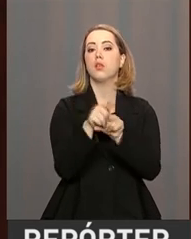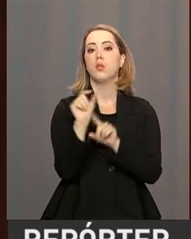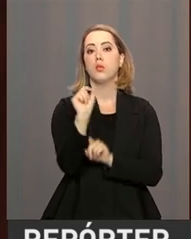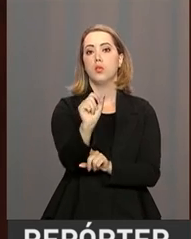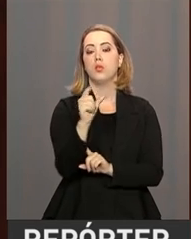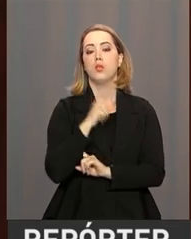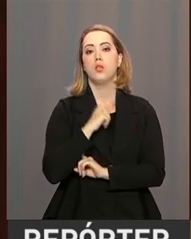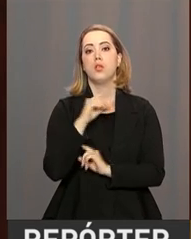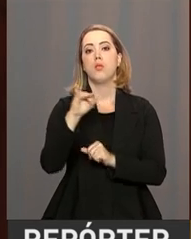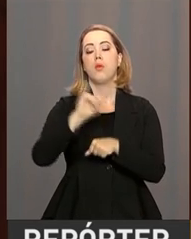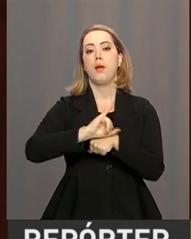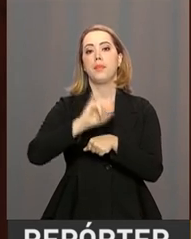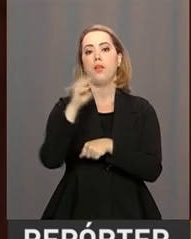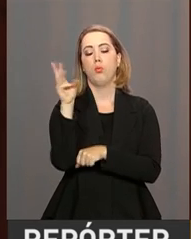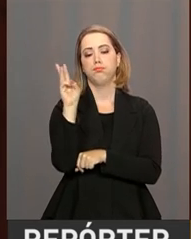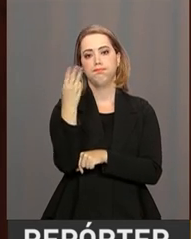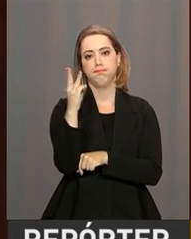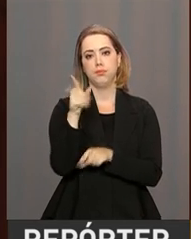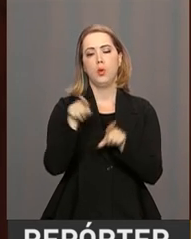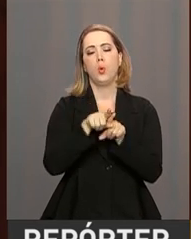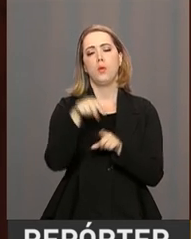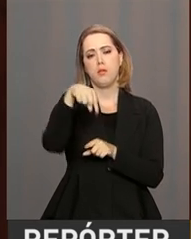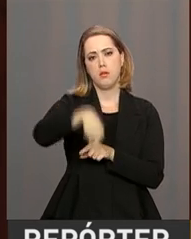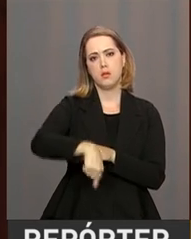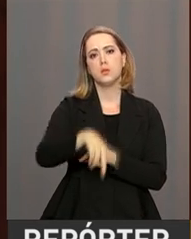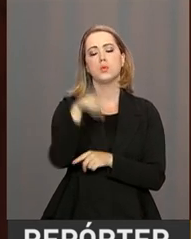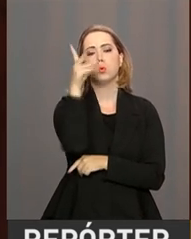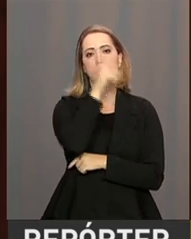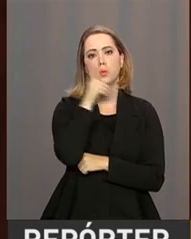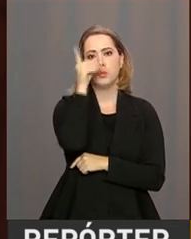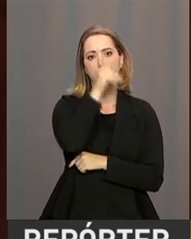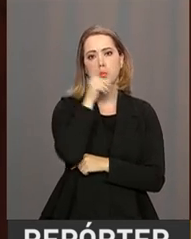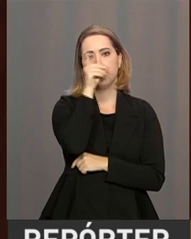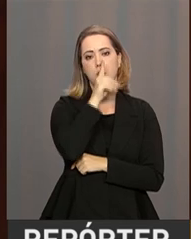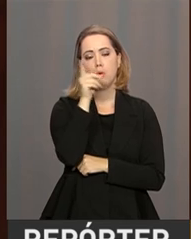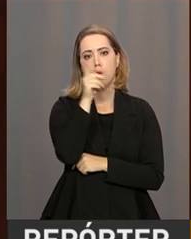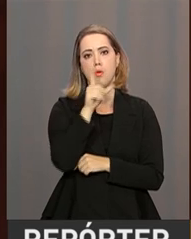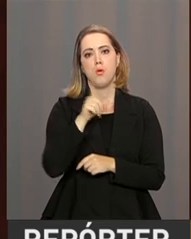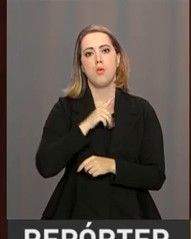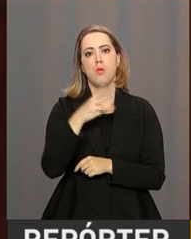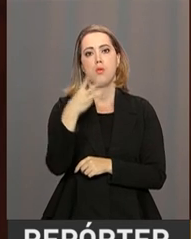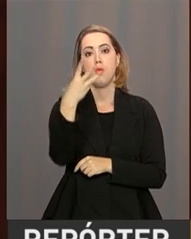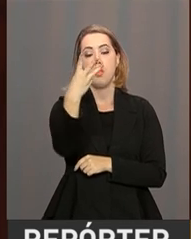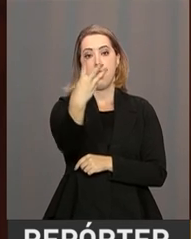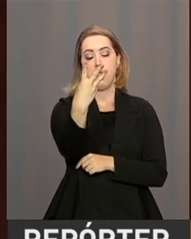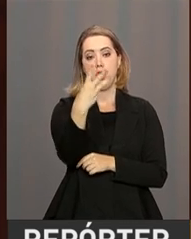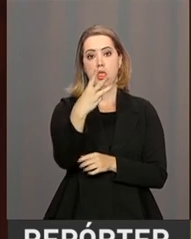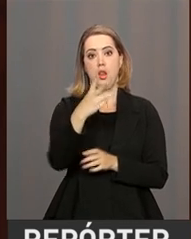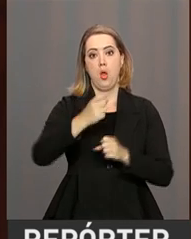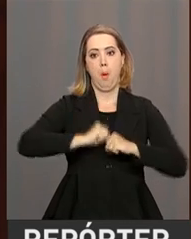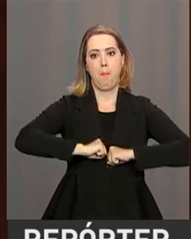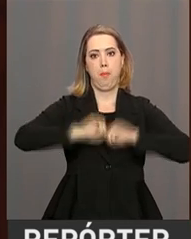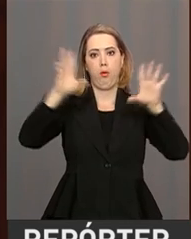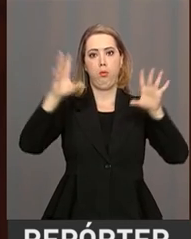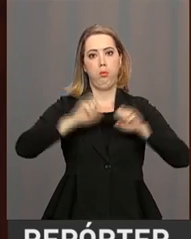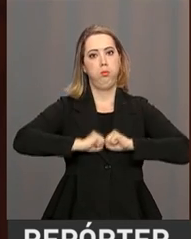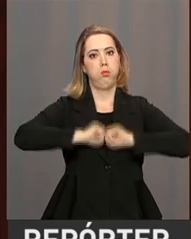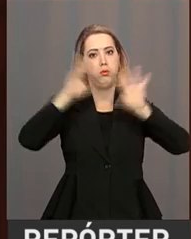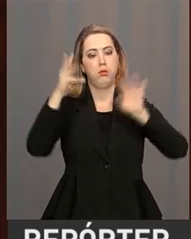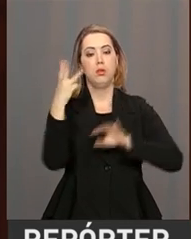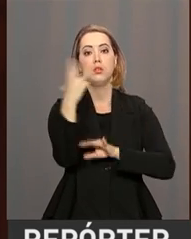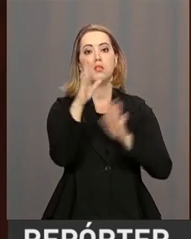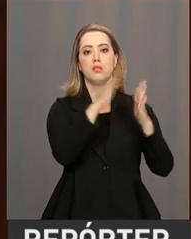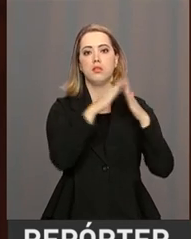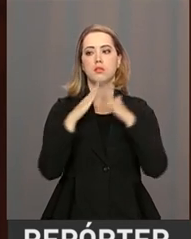madrugada deste domingo, foram lançados 3 coquetéis Molotov em 3